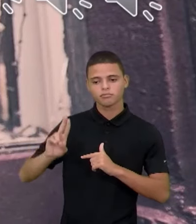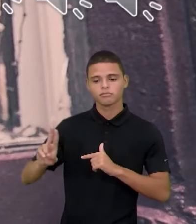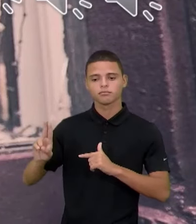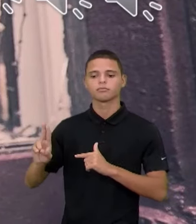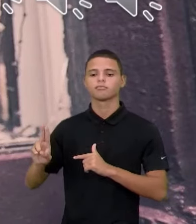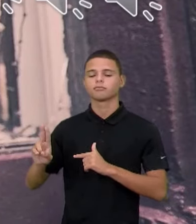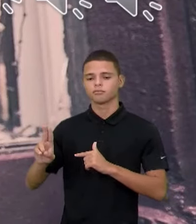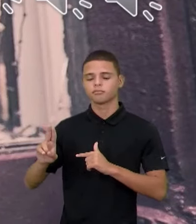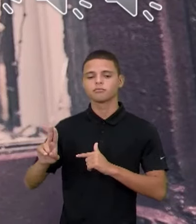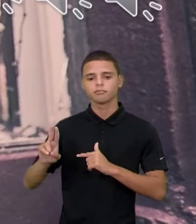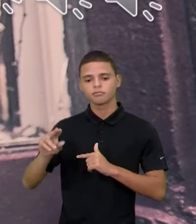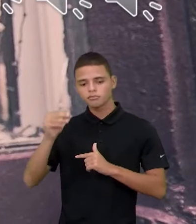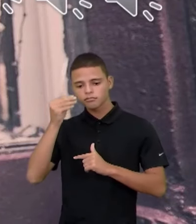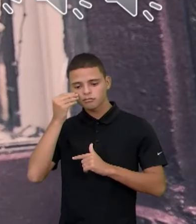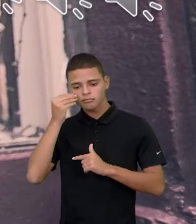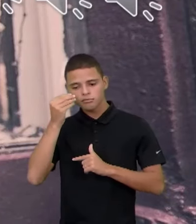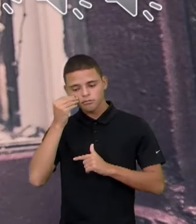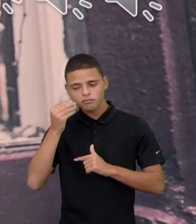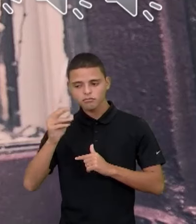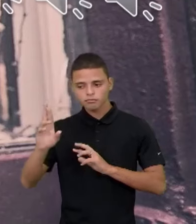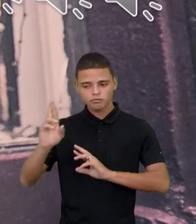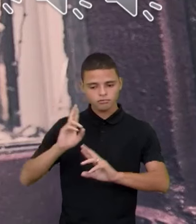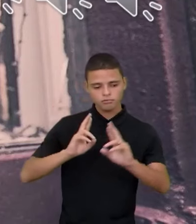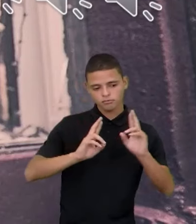e o outro vai lá e responde.